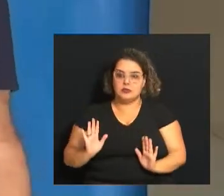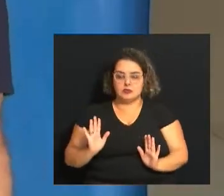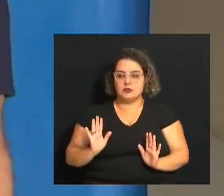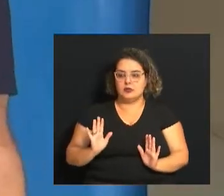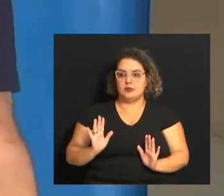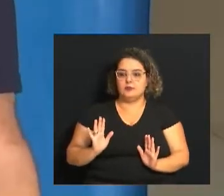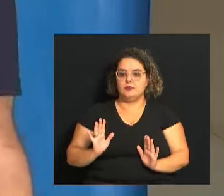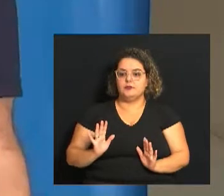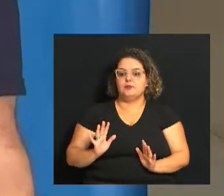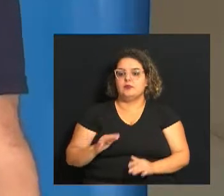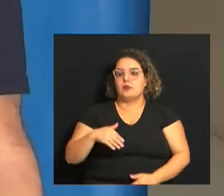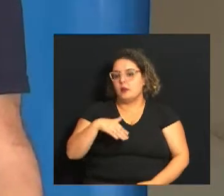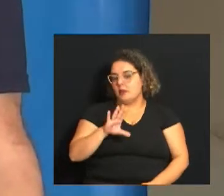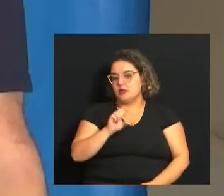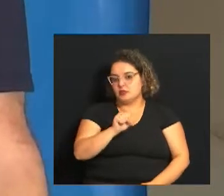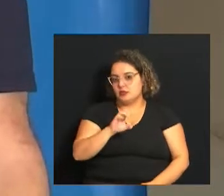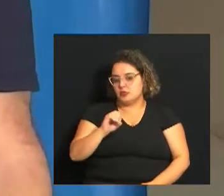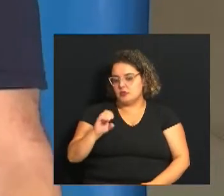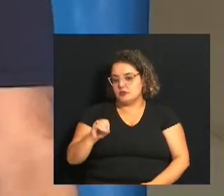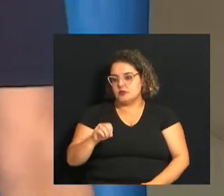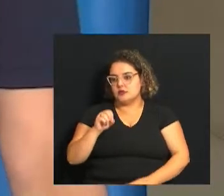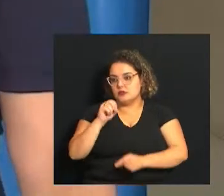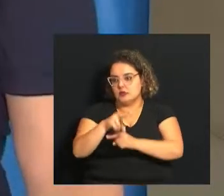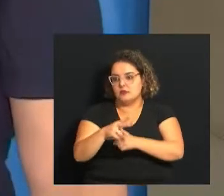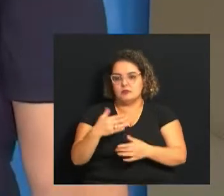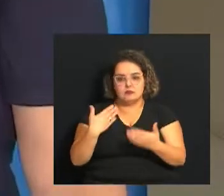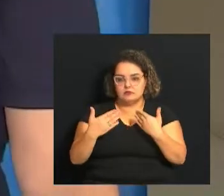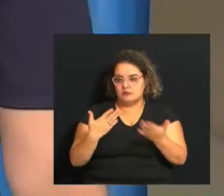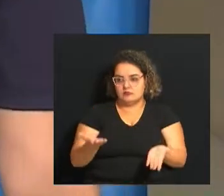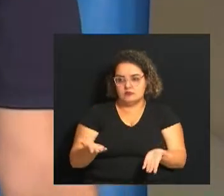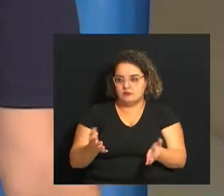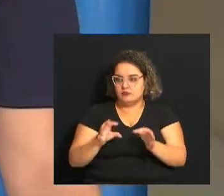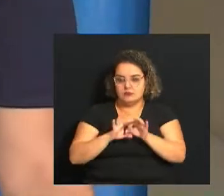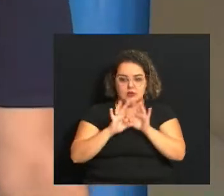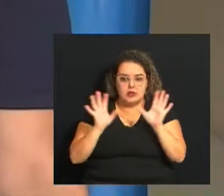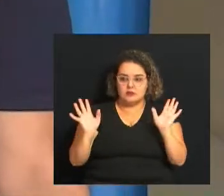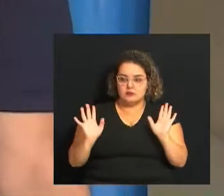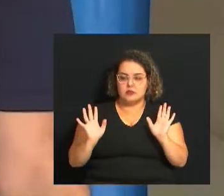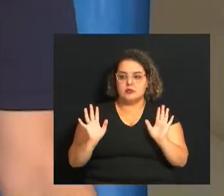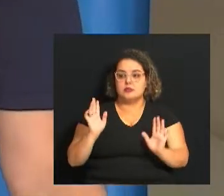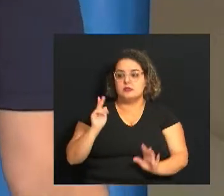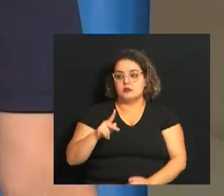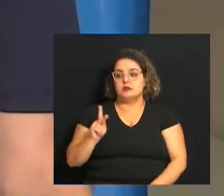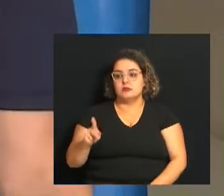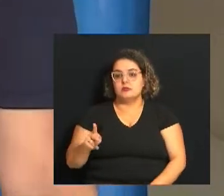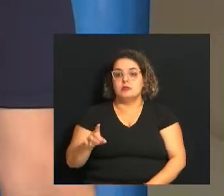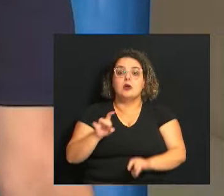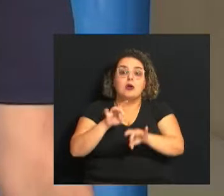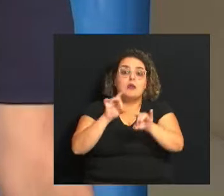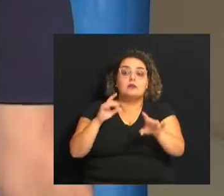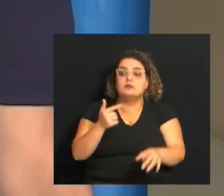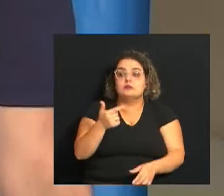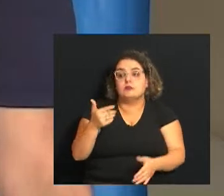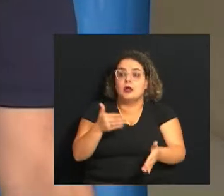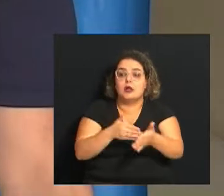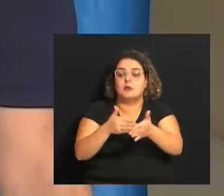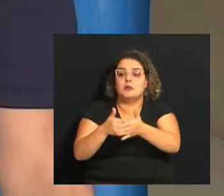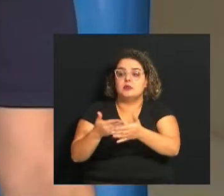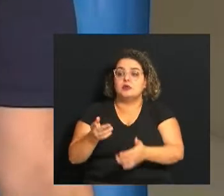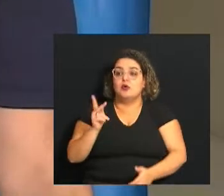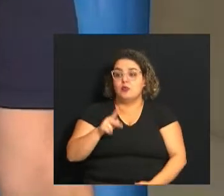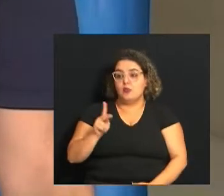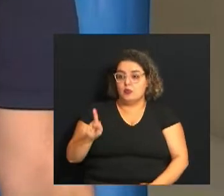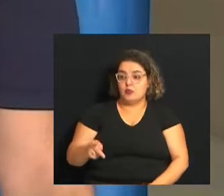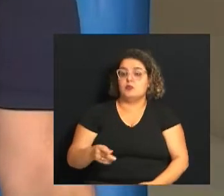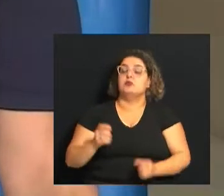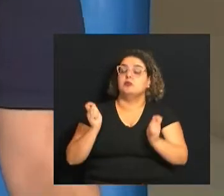mais de 800 vagas, mas a gente estava conversando, né? Aqui é tá ilimitado, disponível, né? São professores... É porque online não tem... Professores